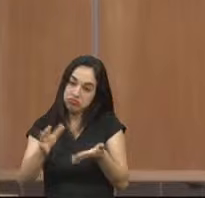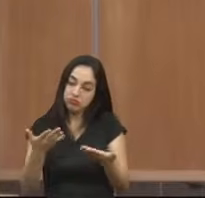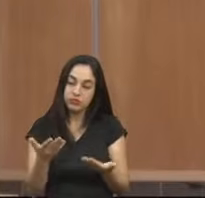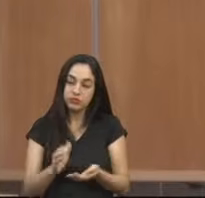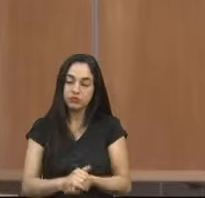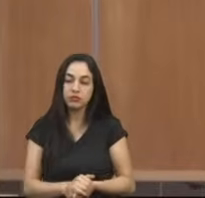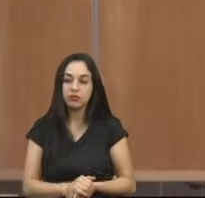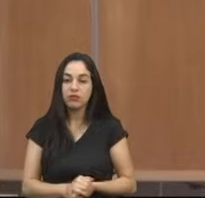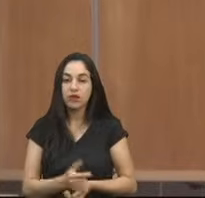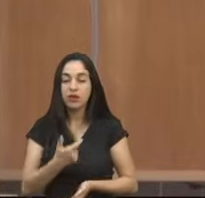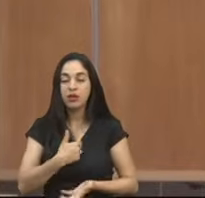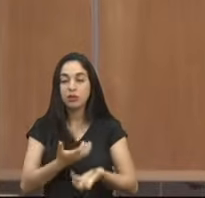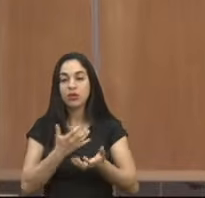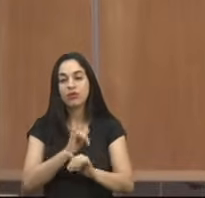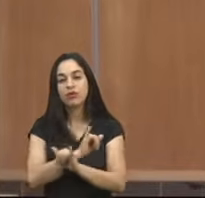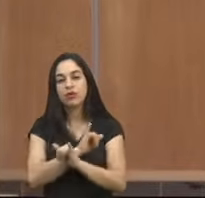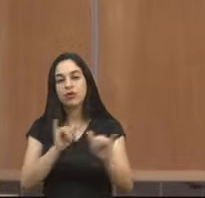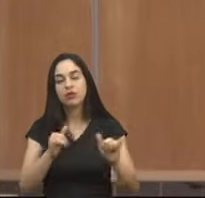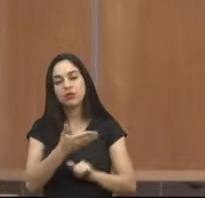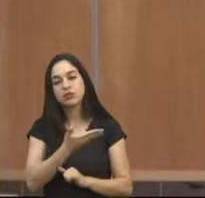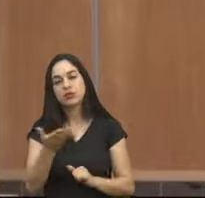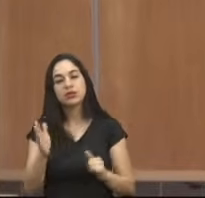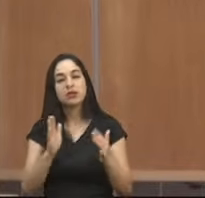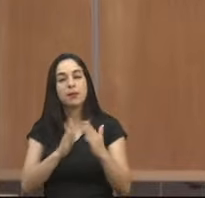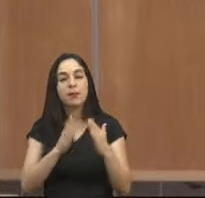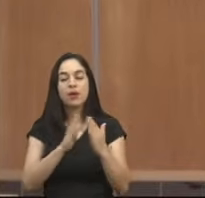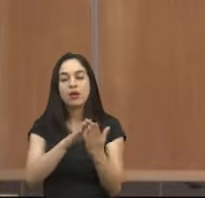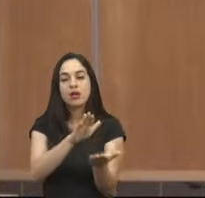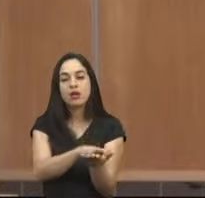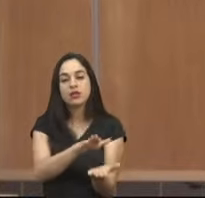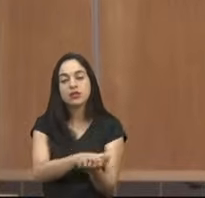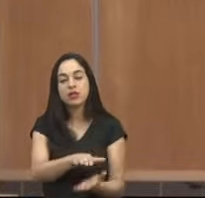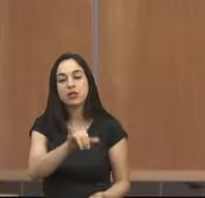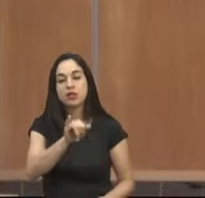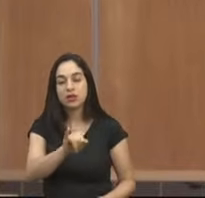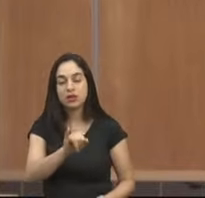Quero dizer a vocês, moradores da cidade de Jacareí,